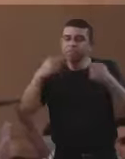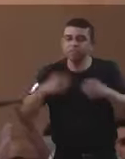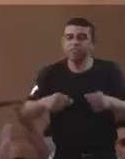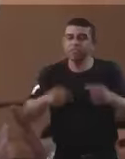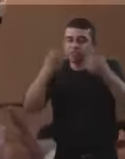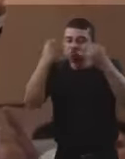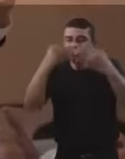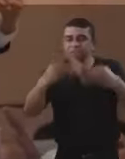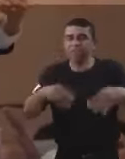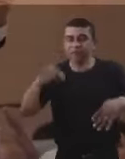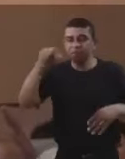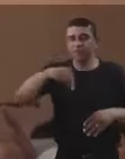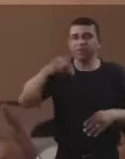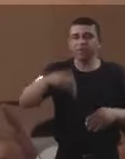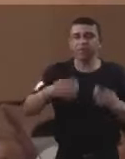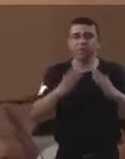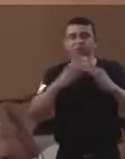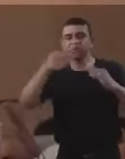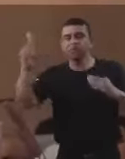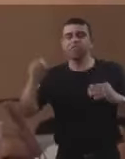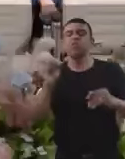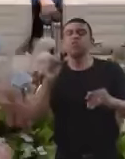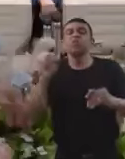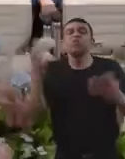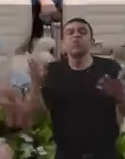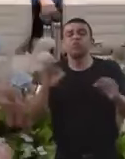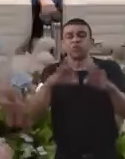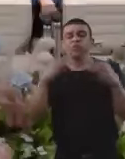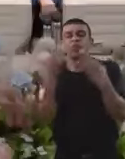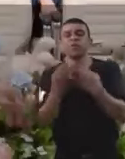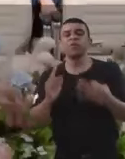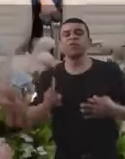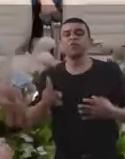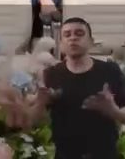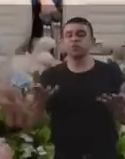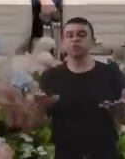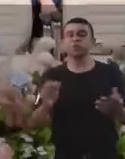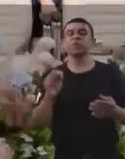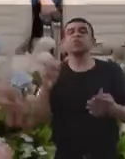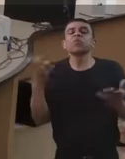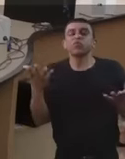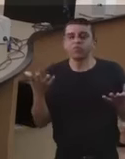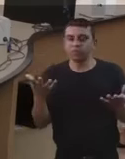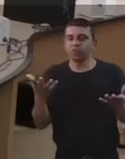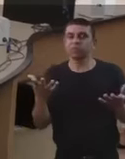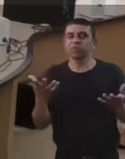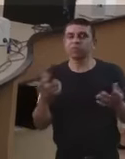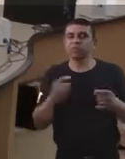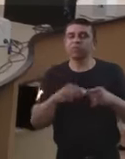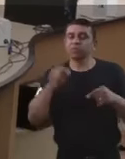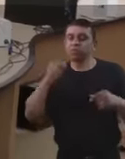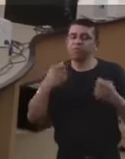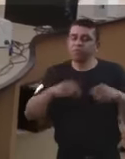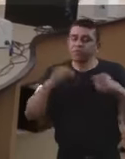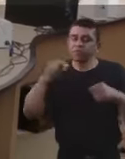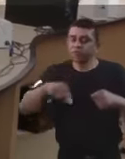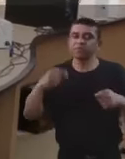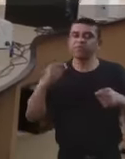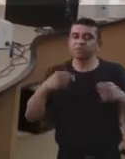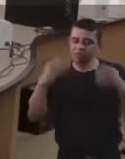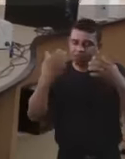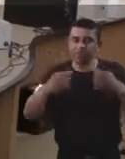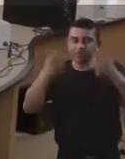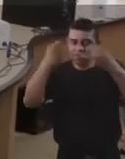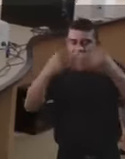os capacitarmos para que no tempo certo vão e façam discípulos? Sempre tem o